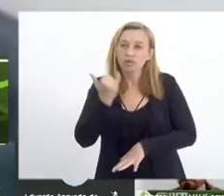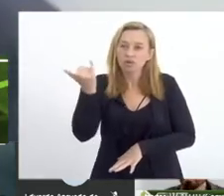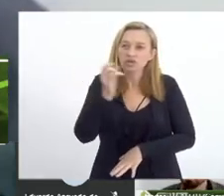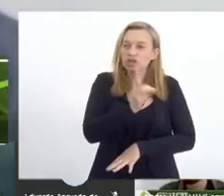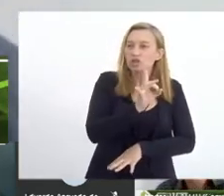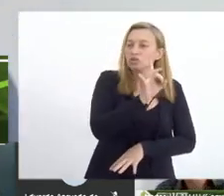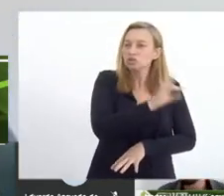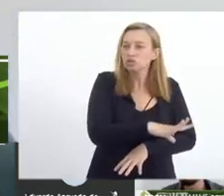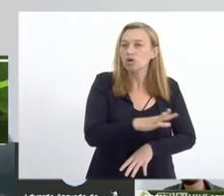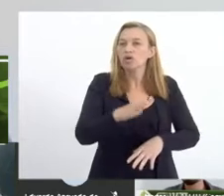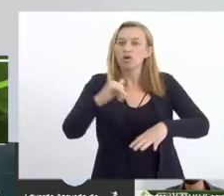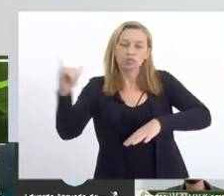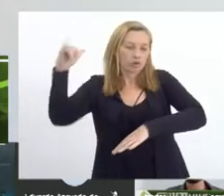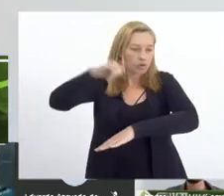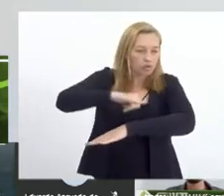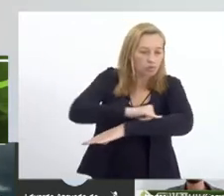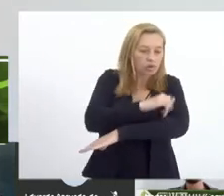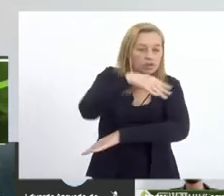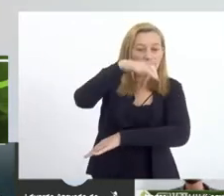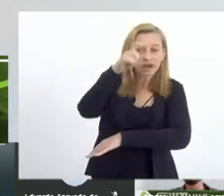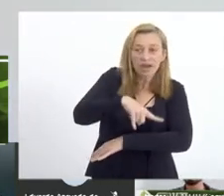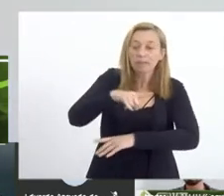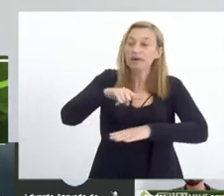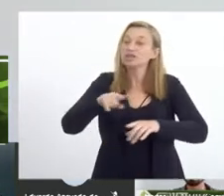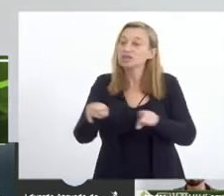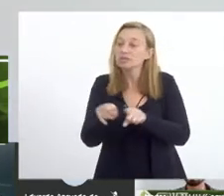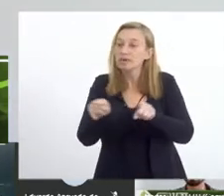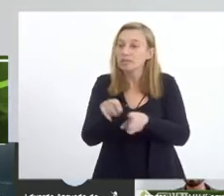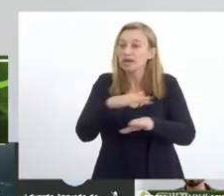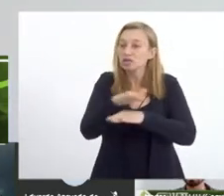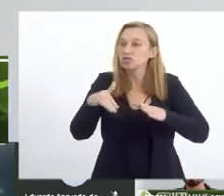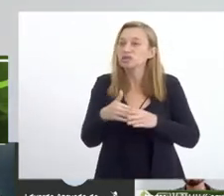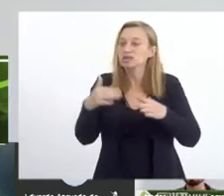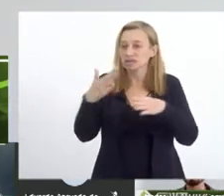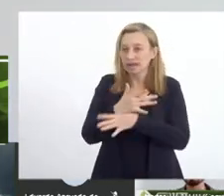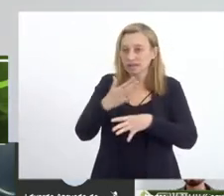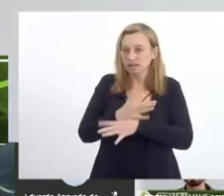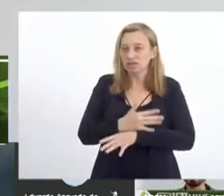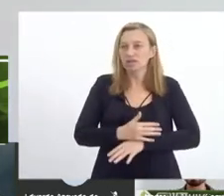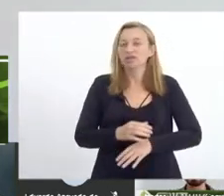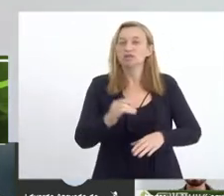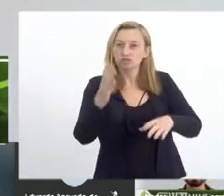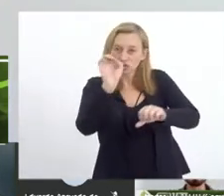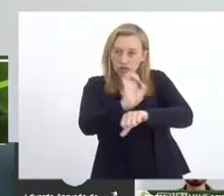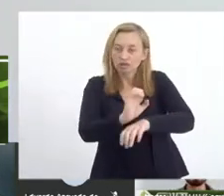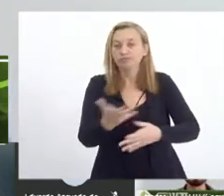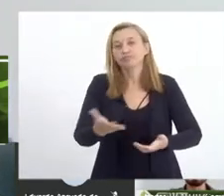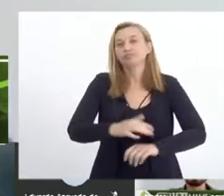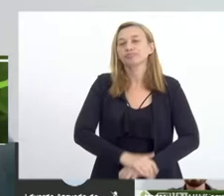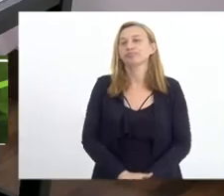só para o aeroporto de Macaé, mas para o conjunto todo aqui da cidade e do estado.